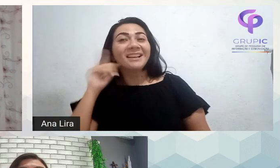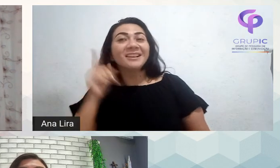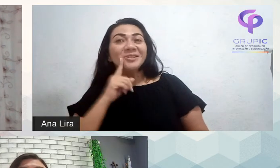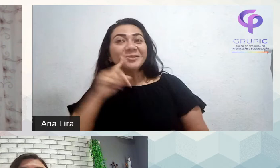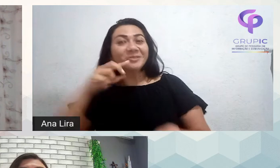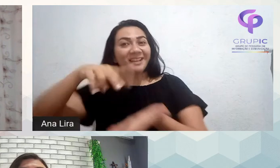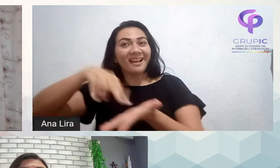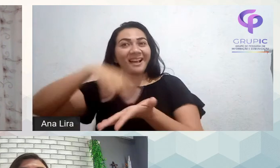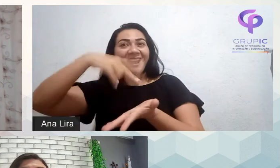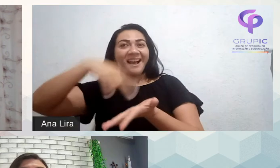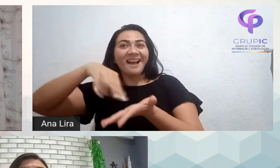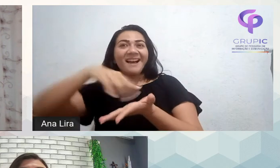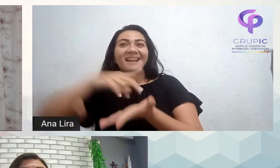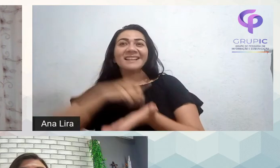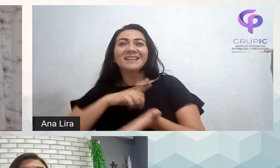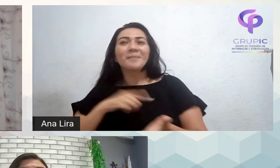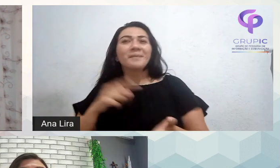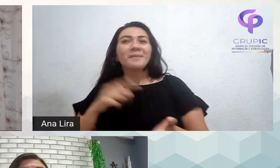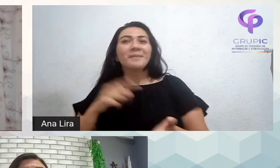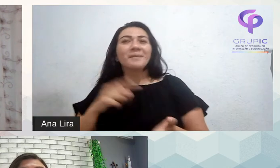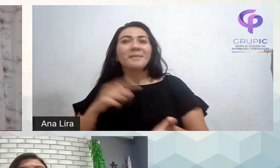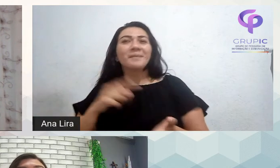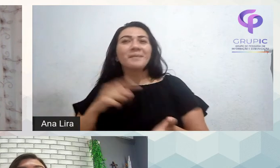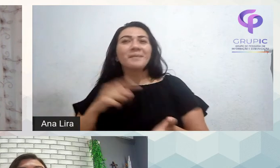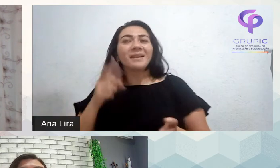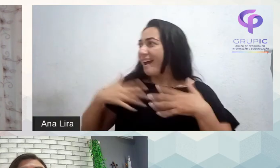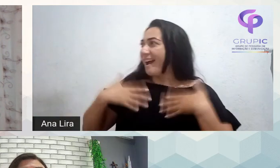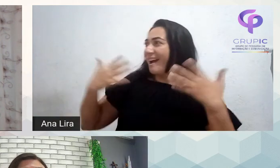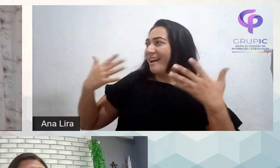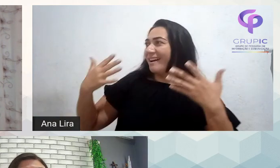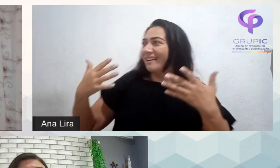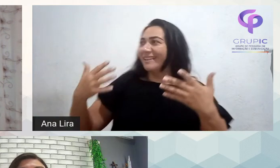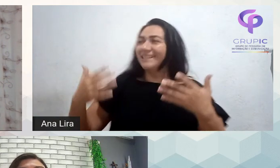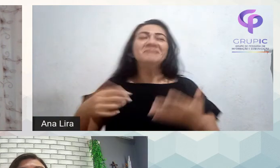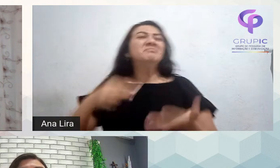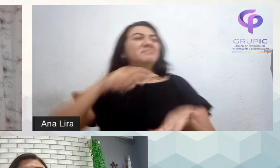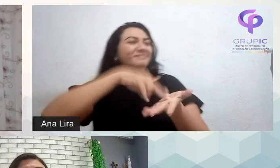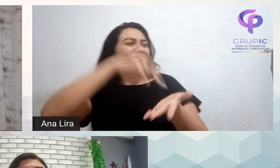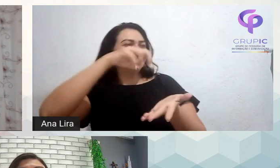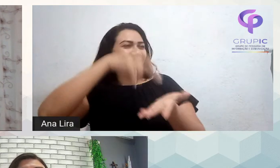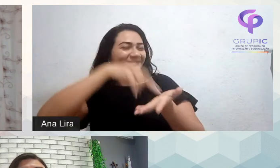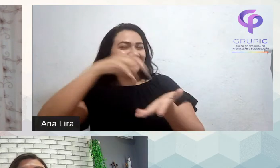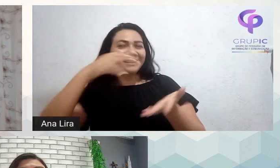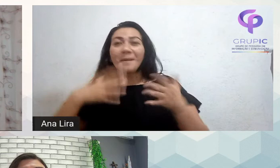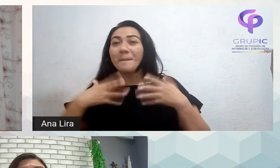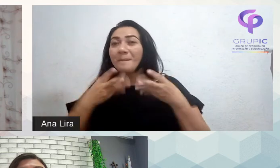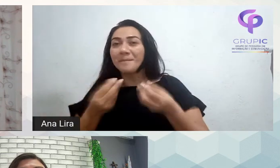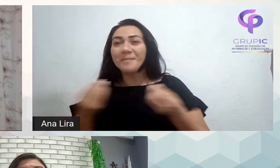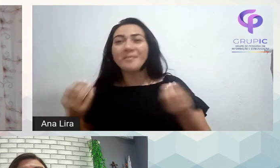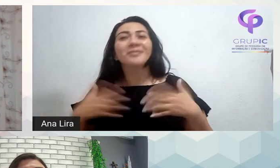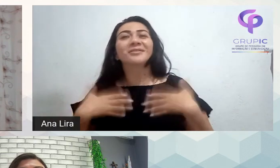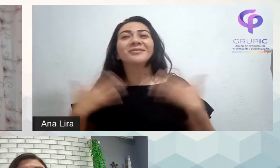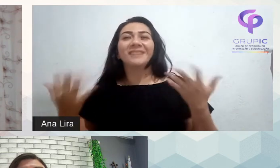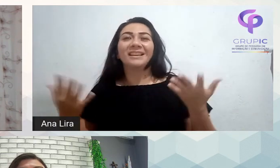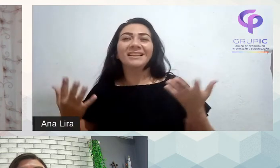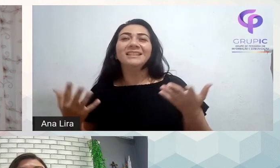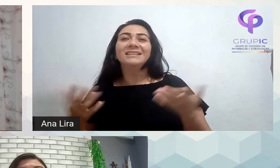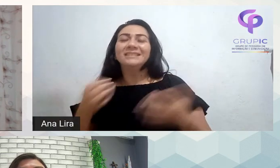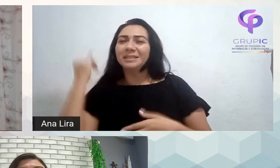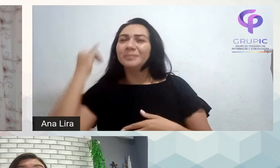a alegria, né, dessa mãe, né, de um aluno podendo ser inserida aí numa apresentação de arte circense. Olha só que